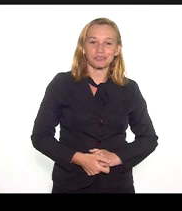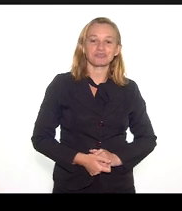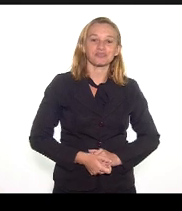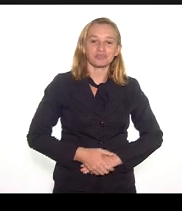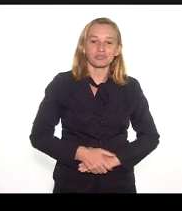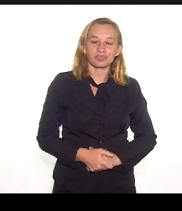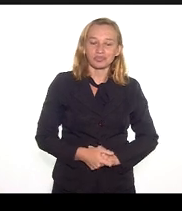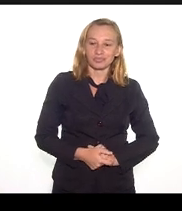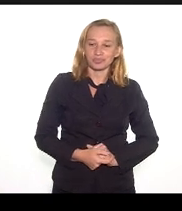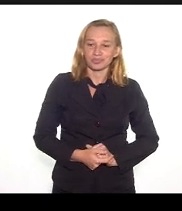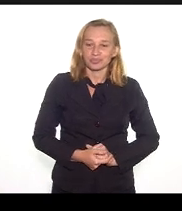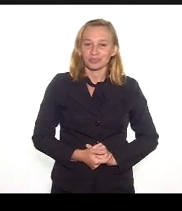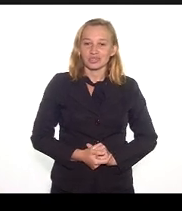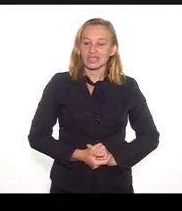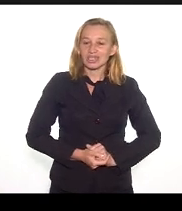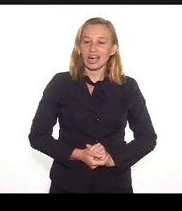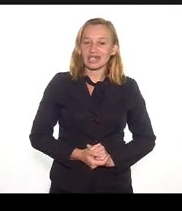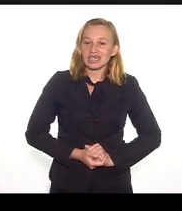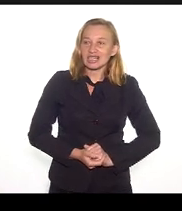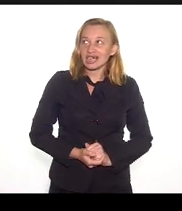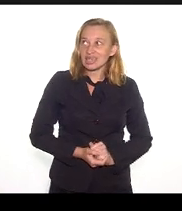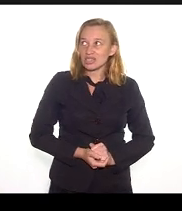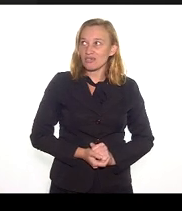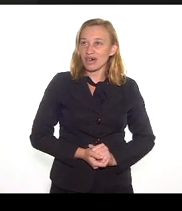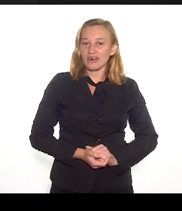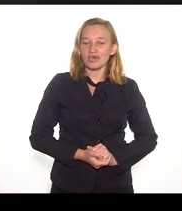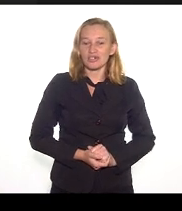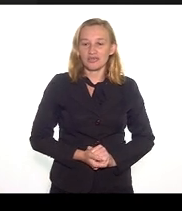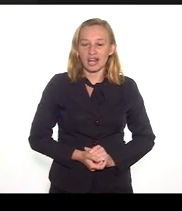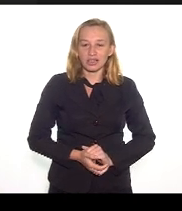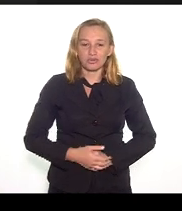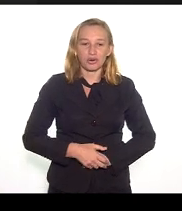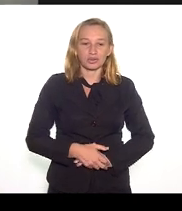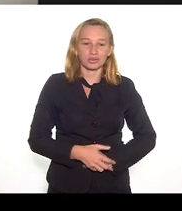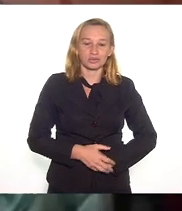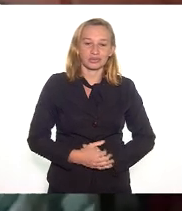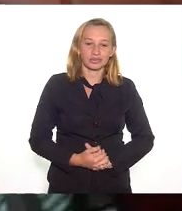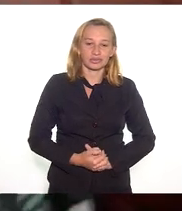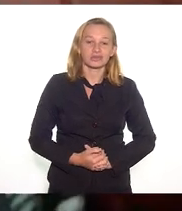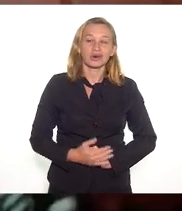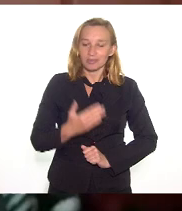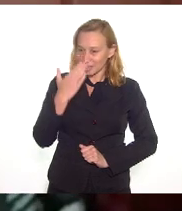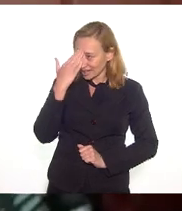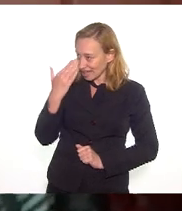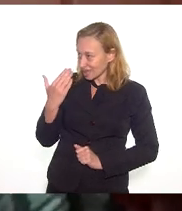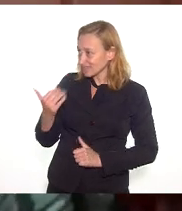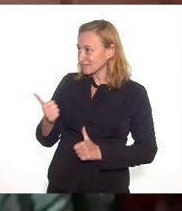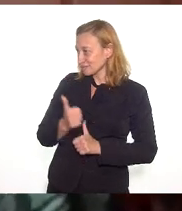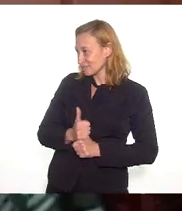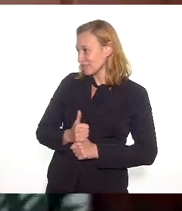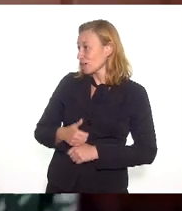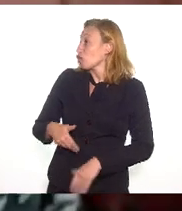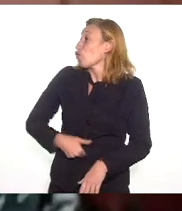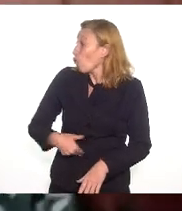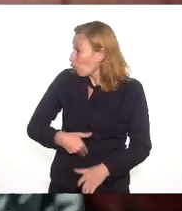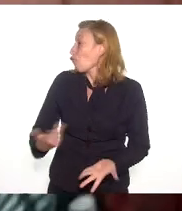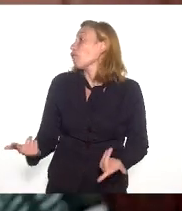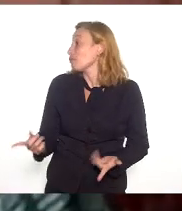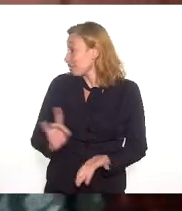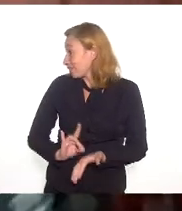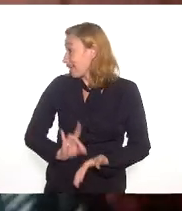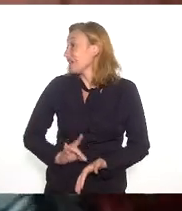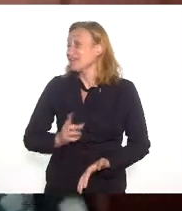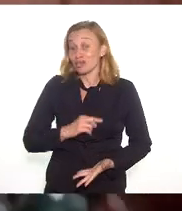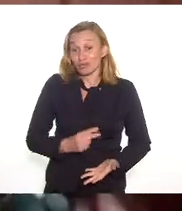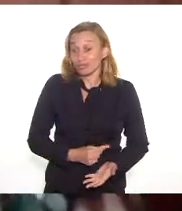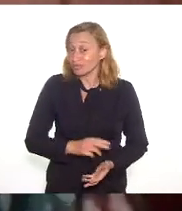Samuel, pronto. Com a palavra, Mônica. Obrigada, deputada Tia Ju, por ceder o lugar, que eu realmente estou com muita fome. Eu fui saindo de uma agenda